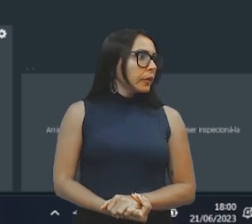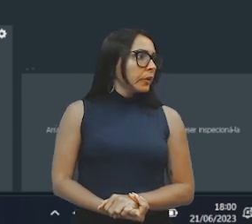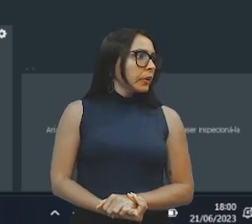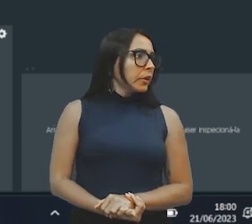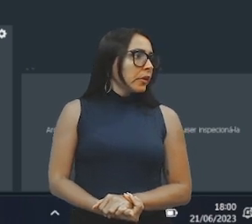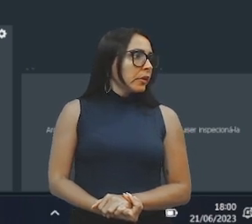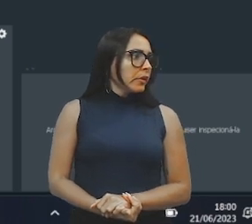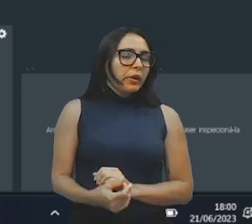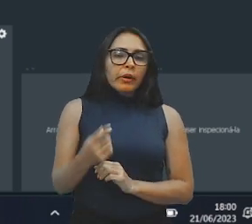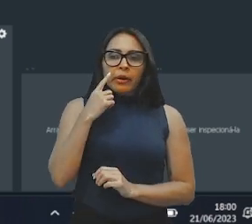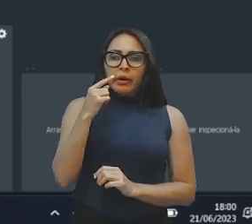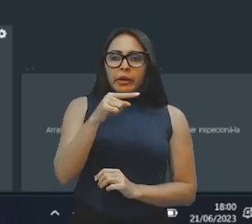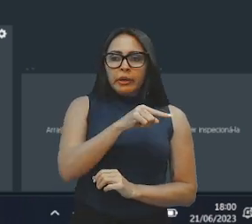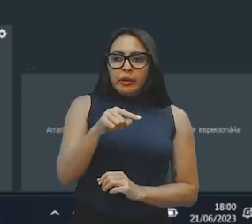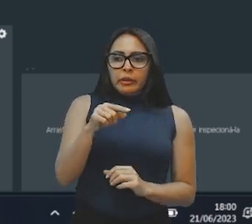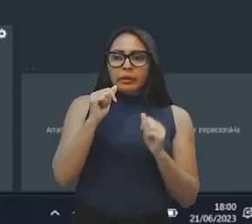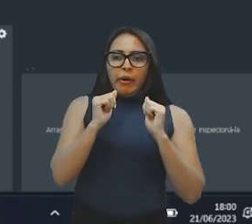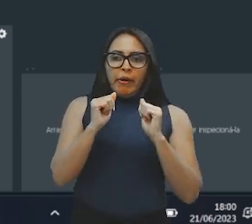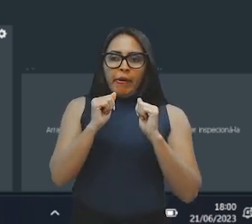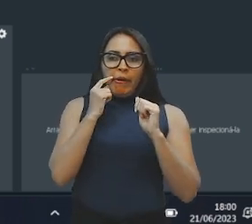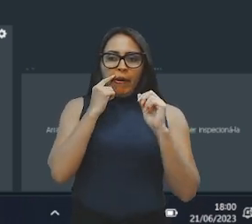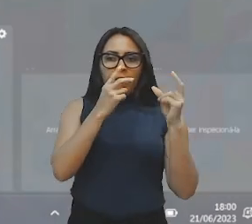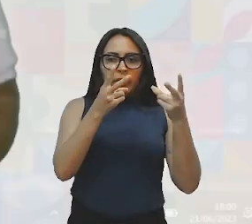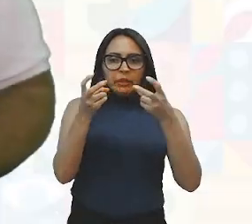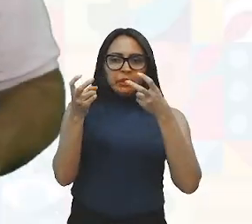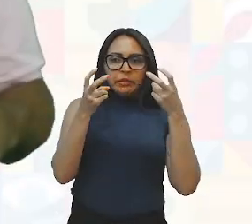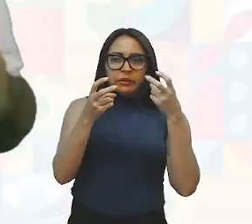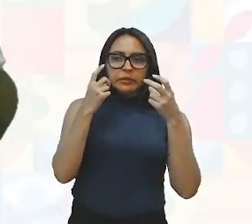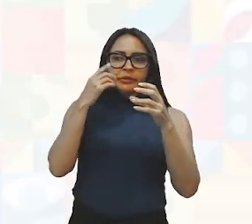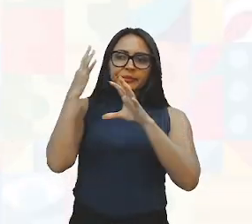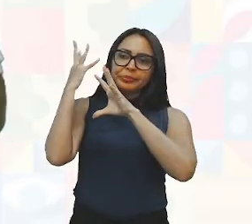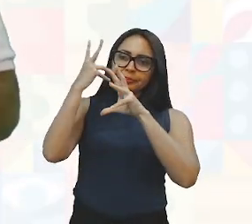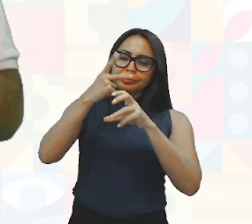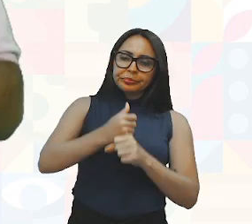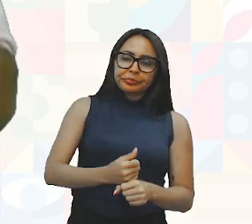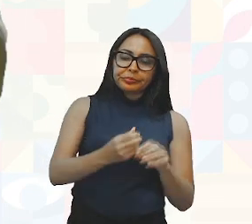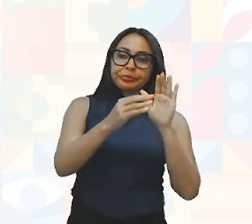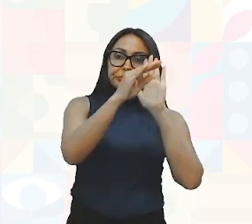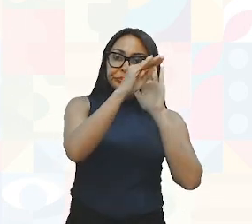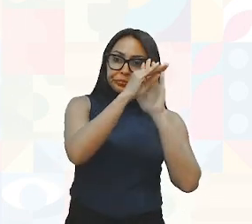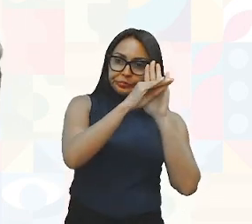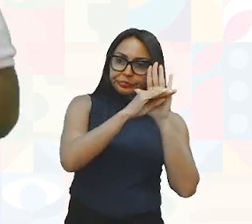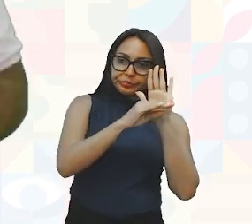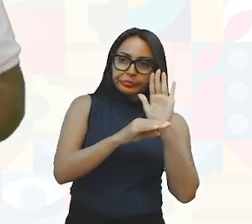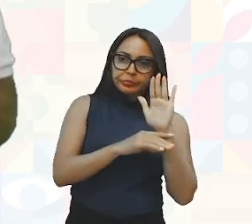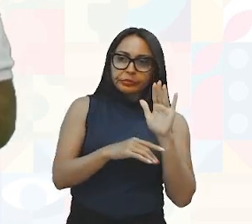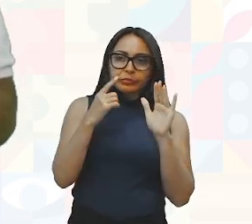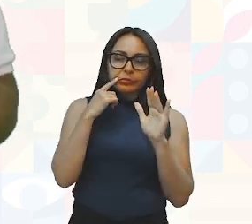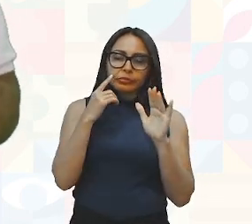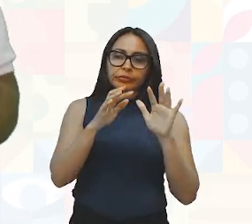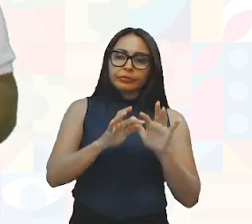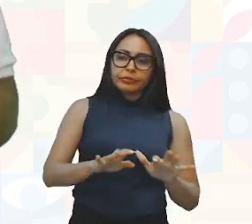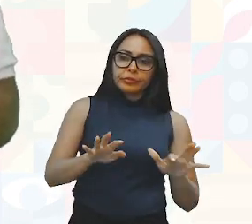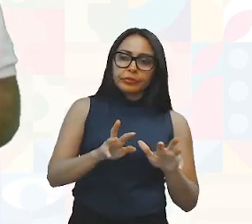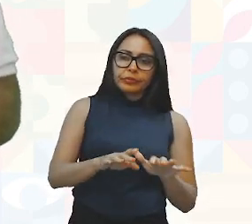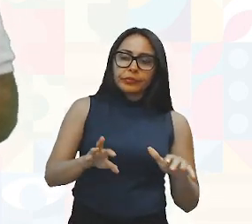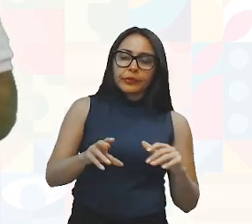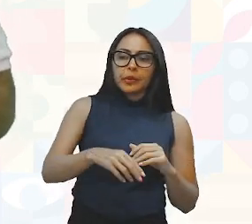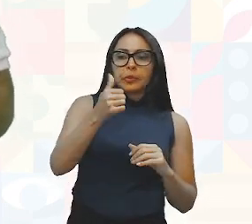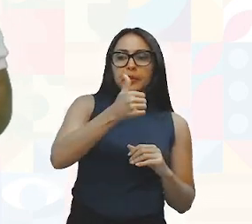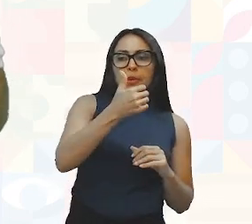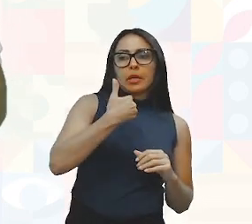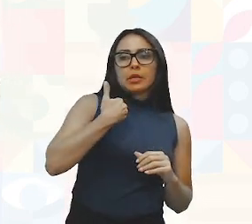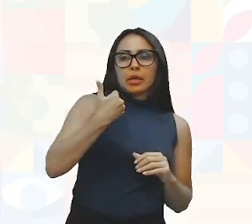ver no resultado aí do programa, nós digitamos a primeira idade da pessoa com